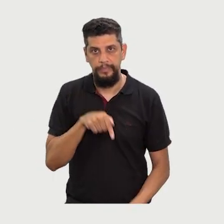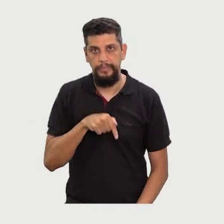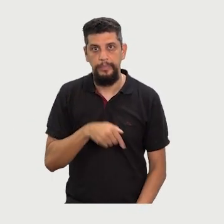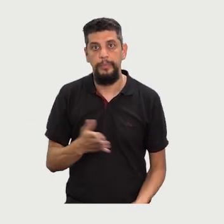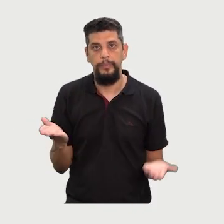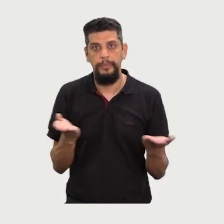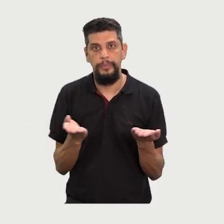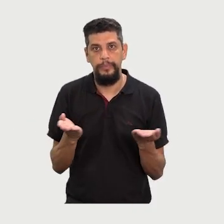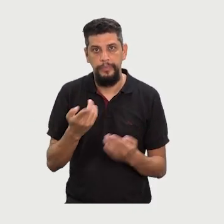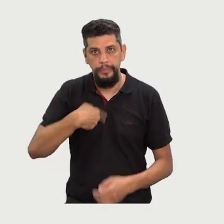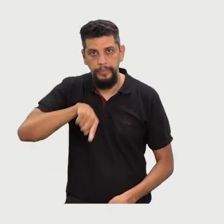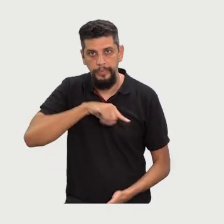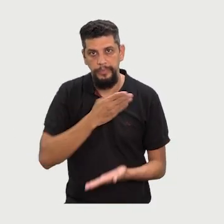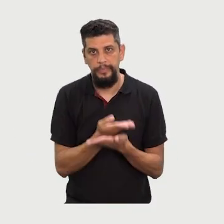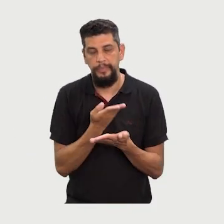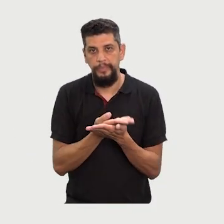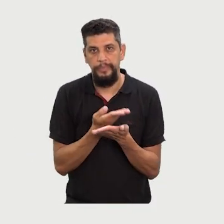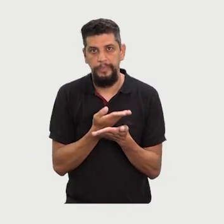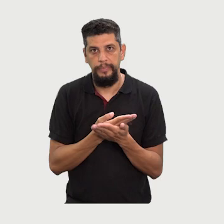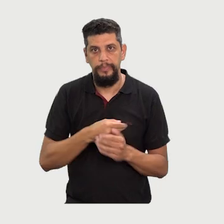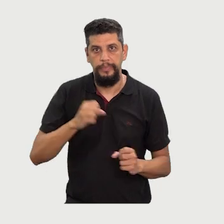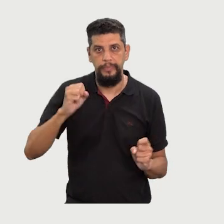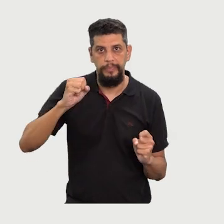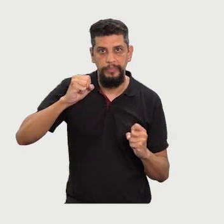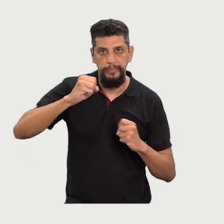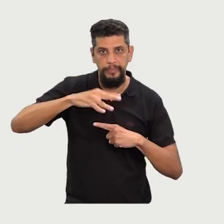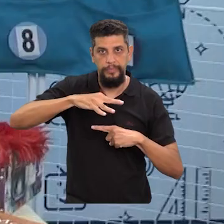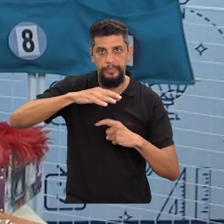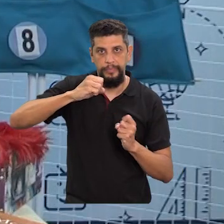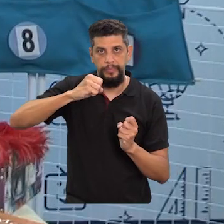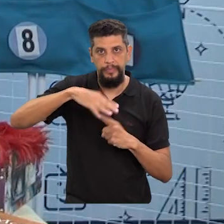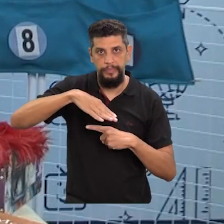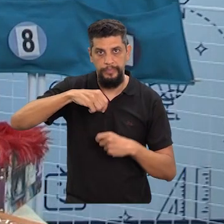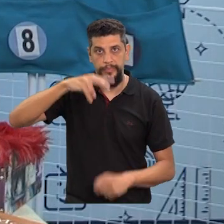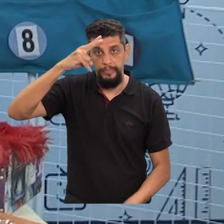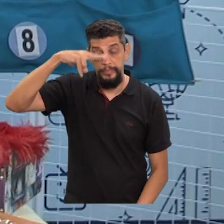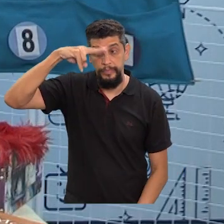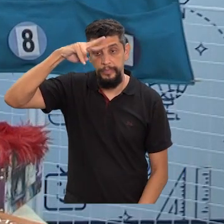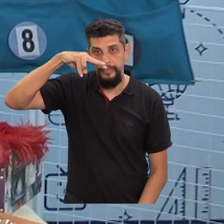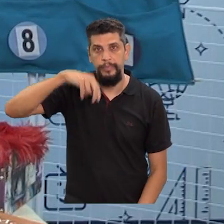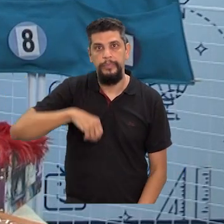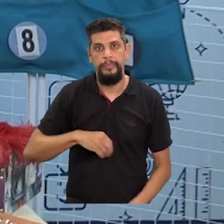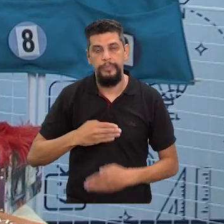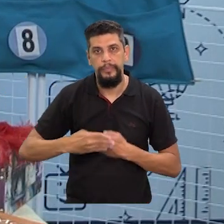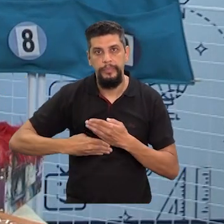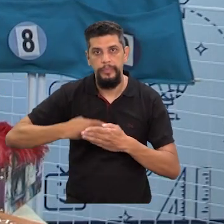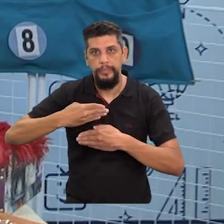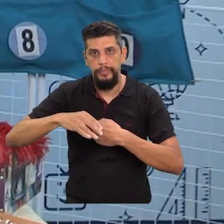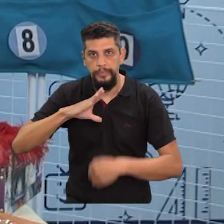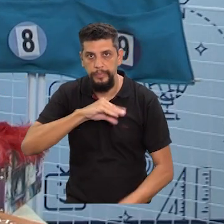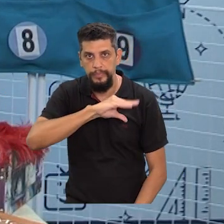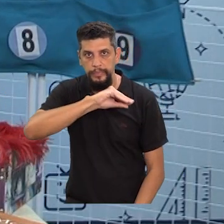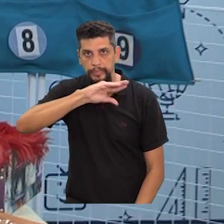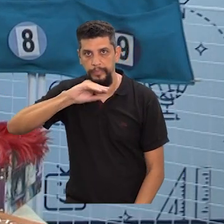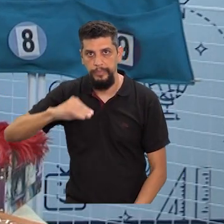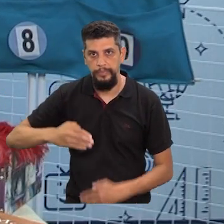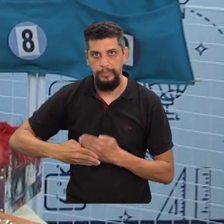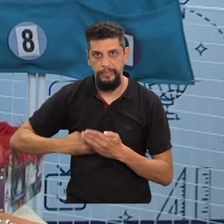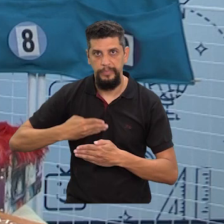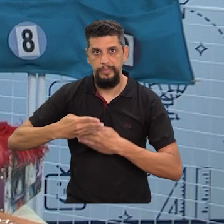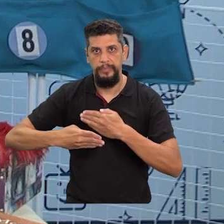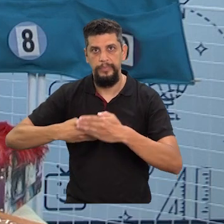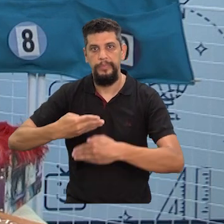da nossa árvore, e hoje nós vamos trabalhar os mitos, que também é uma história que é de tradição